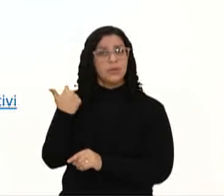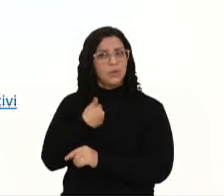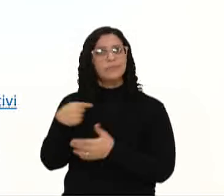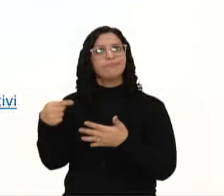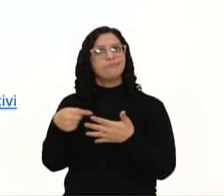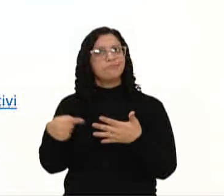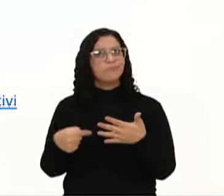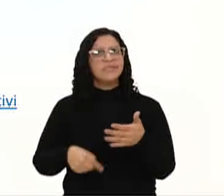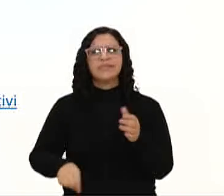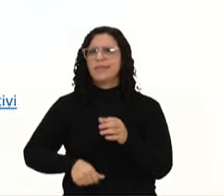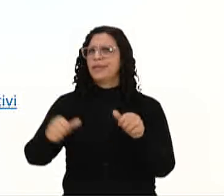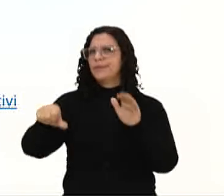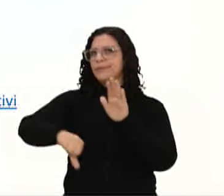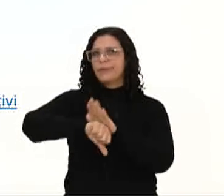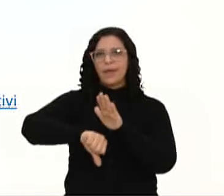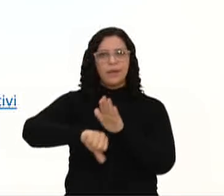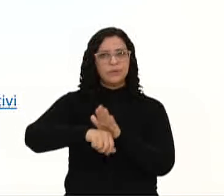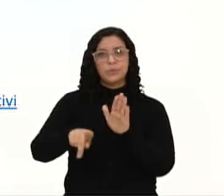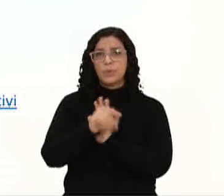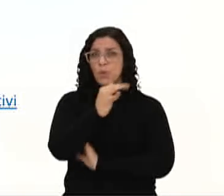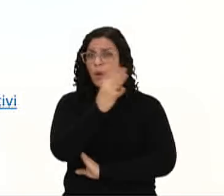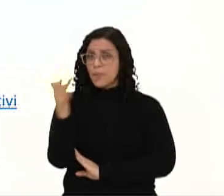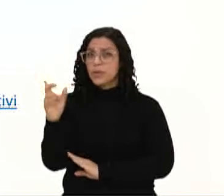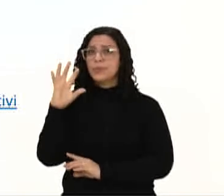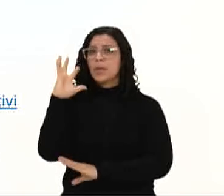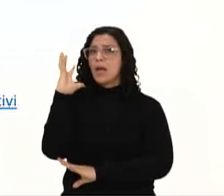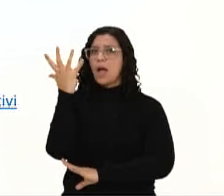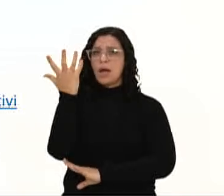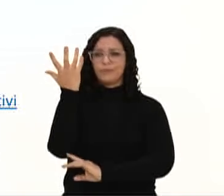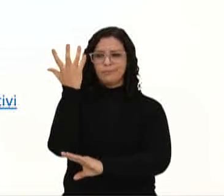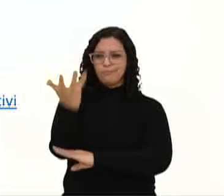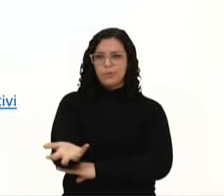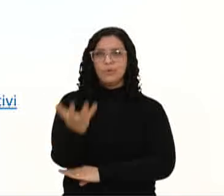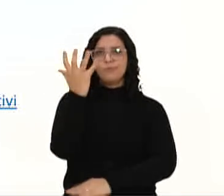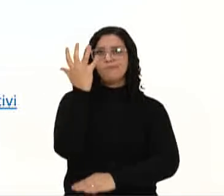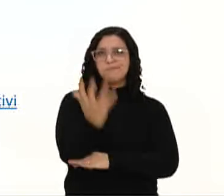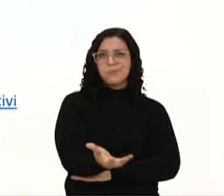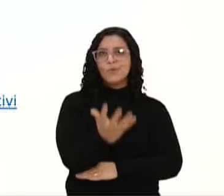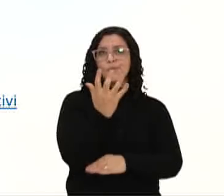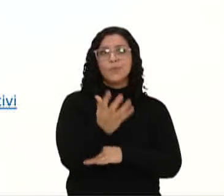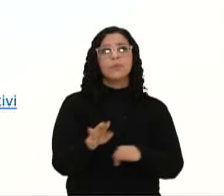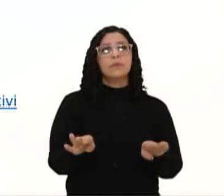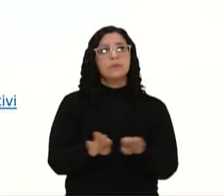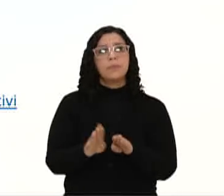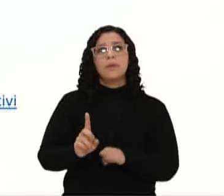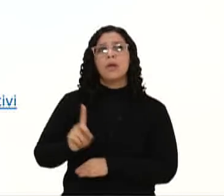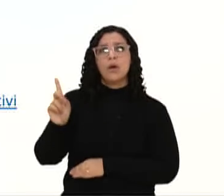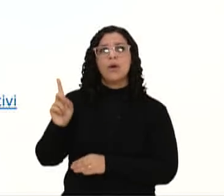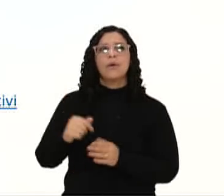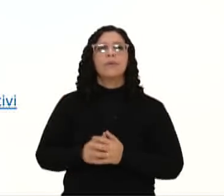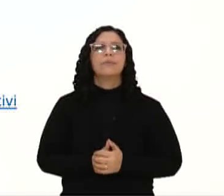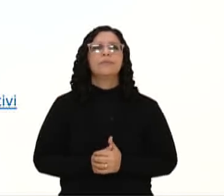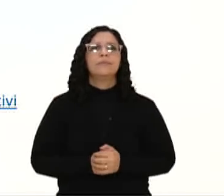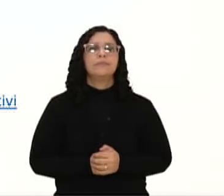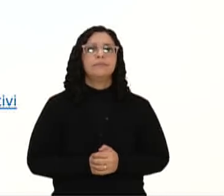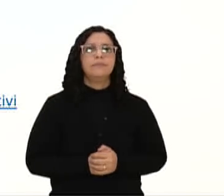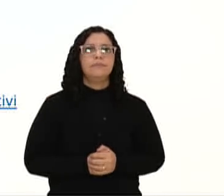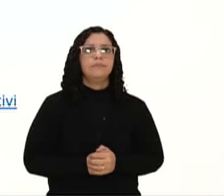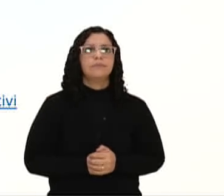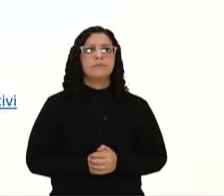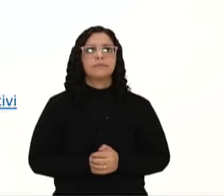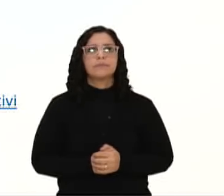fatores negativos para o meio ambiente quando a gente tem a derrubada da vegetação nativa. E aí eu trouxe também,